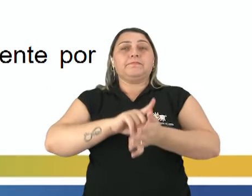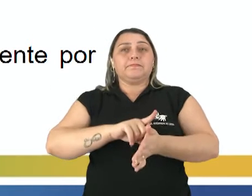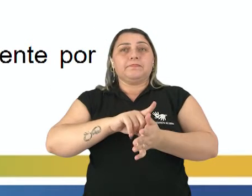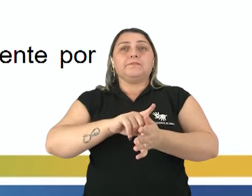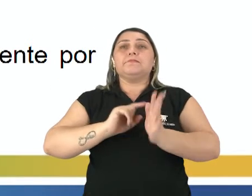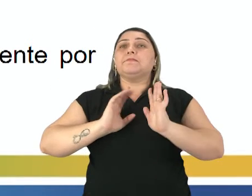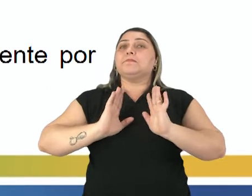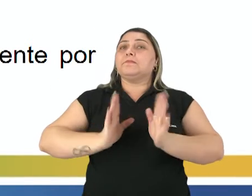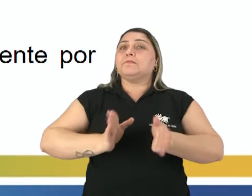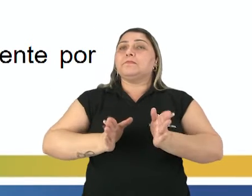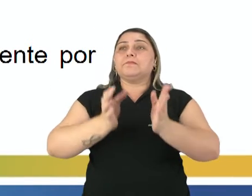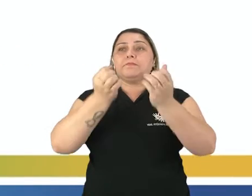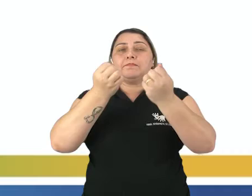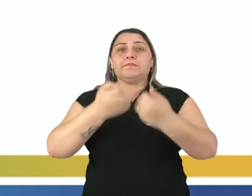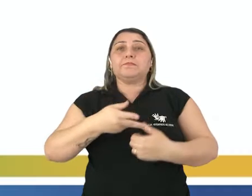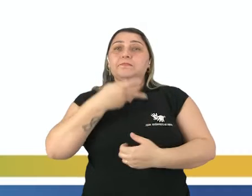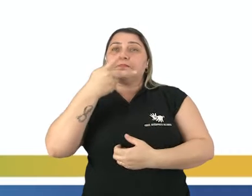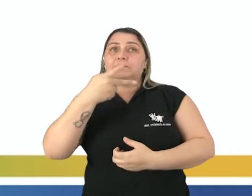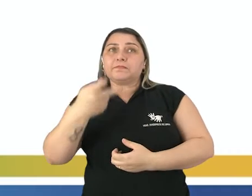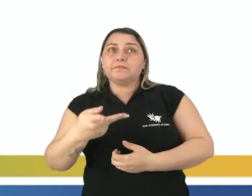que ele irá dizer, ok?